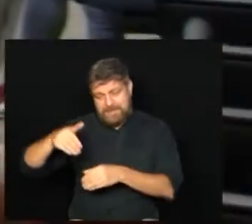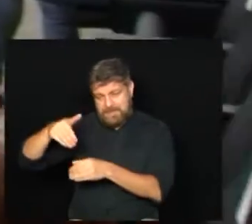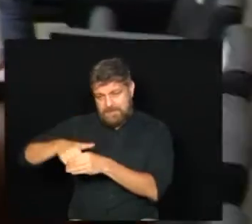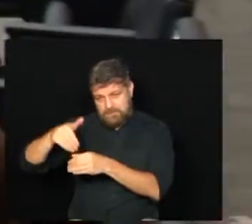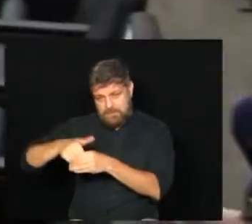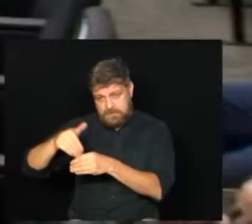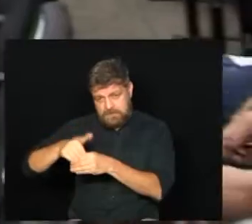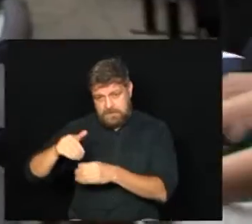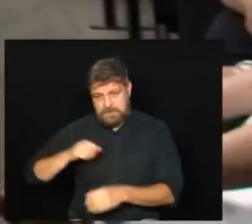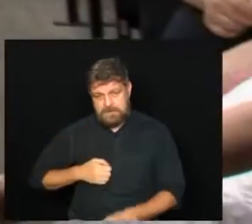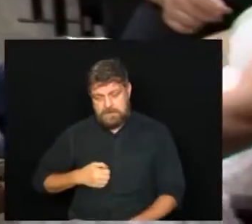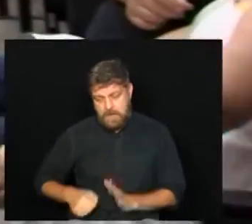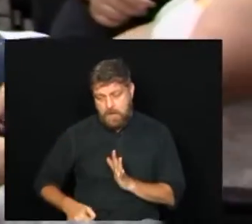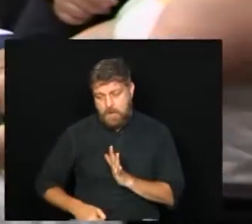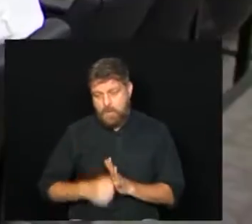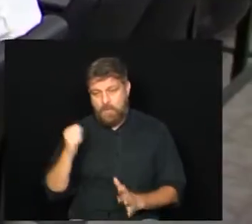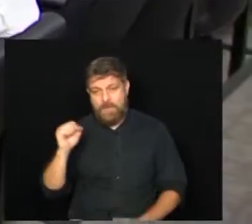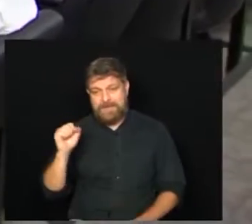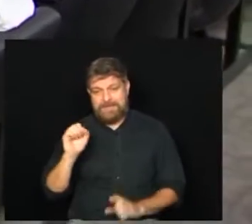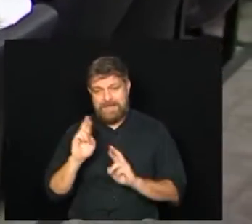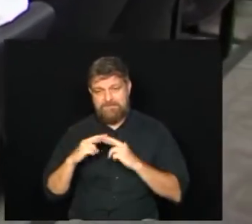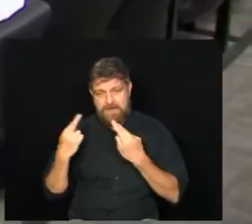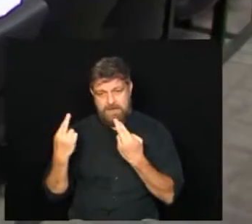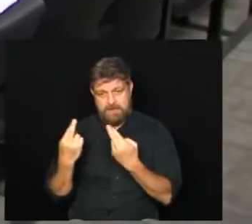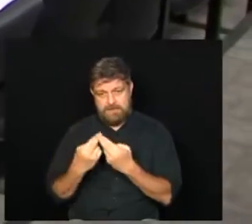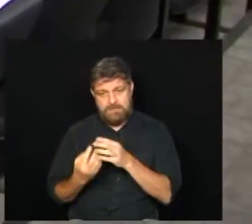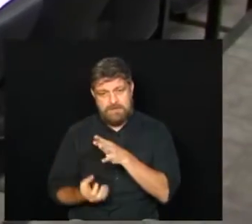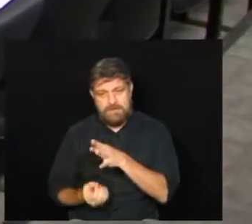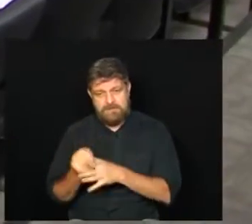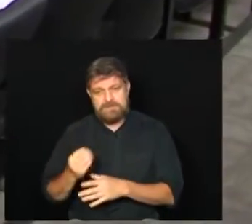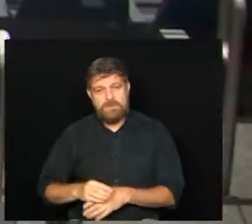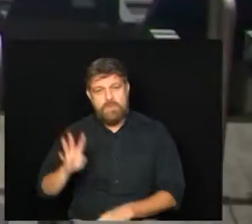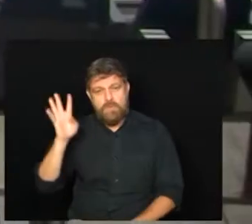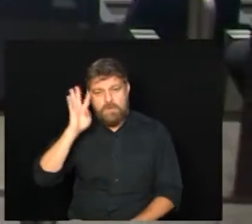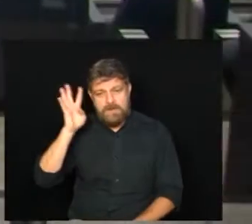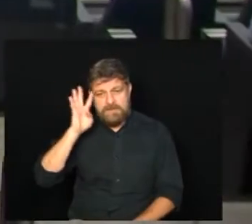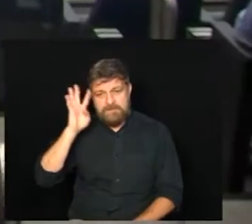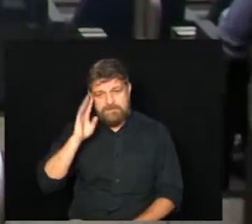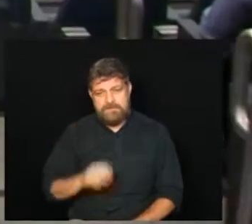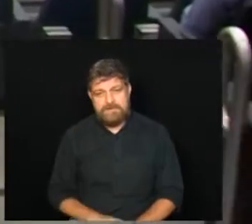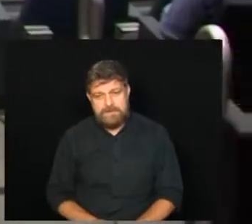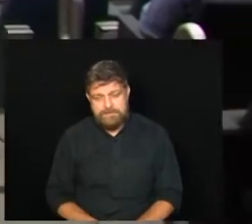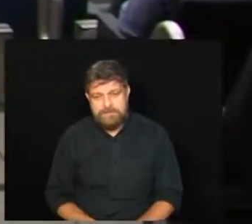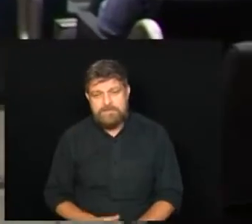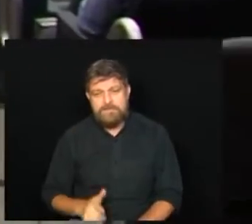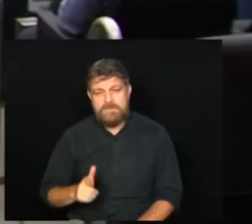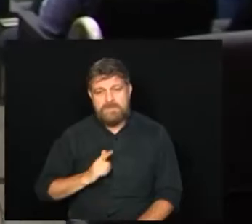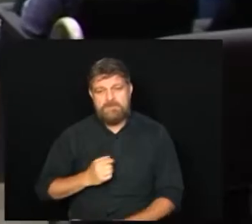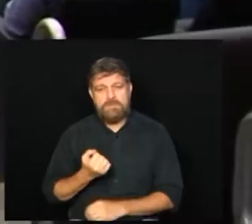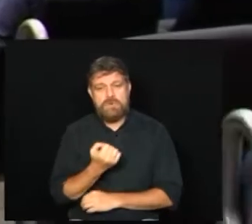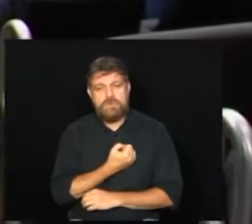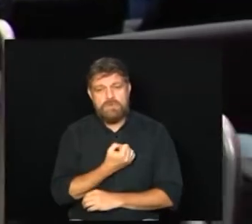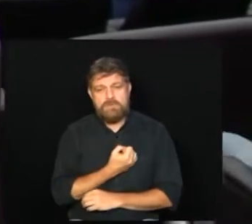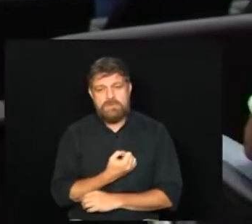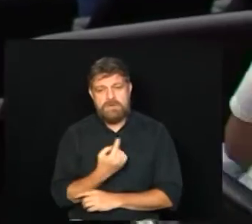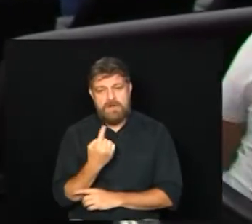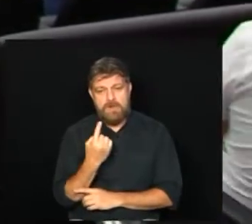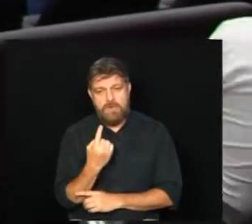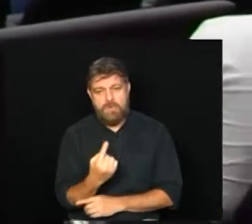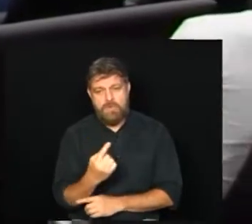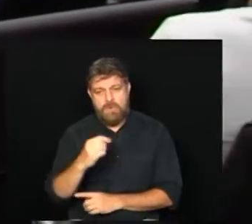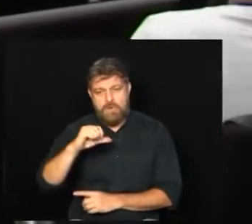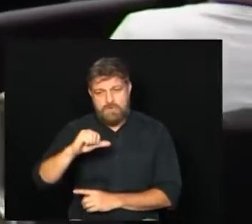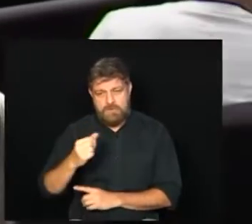votados na 8ª reunião ordinária, realizada na última quarta-feira, a pauta teve o de número 192,